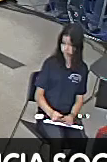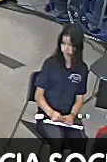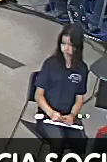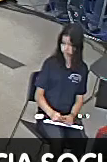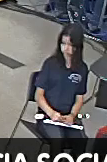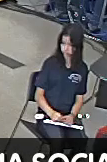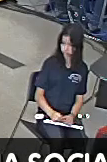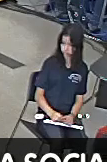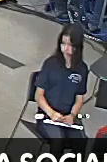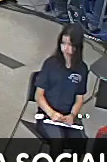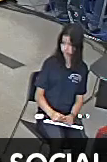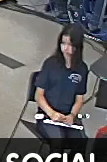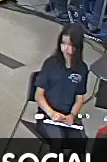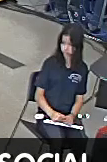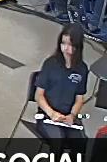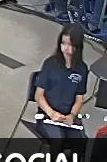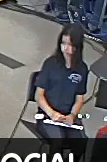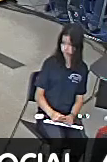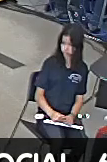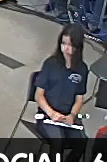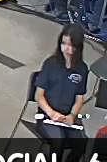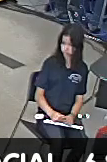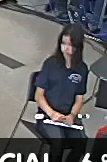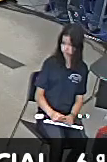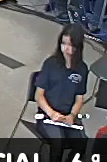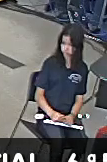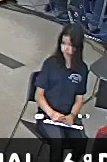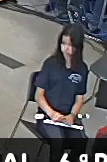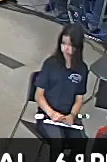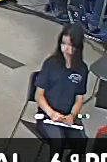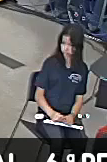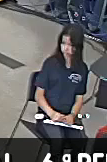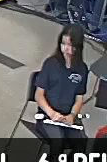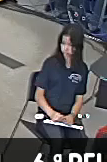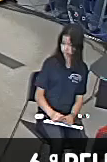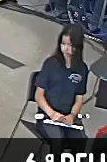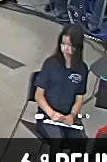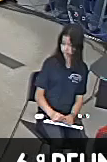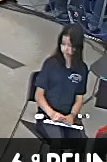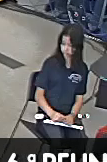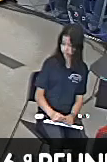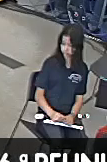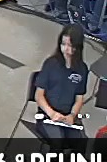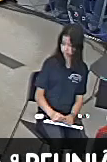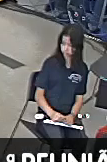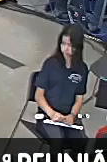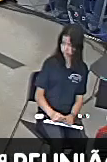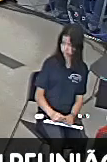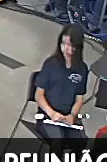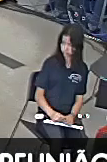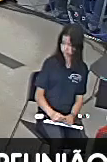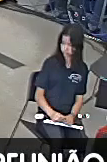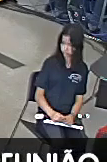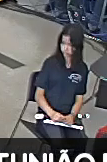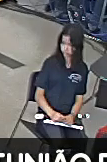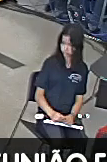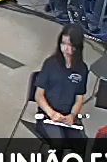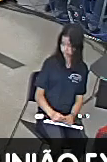expressões e processos de violência e de morte em vida e paz.